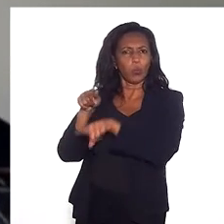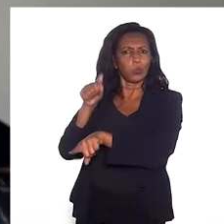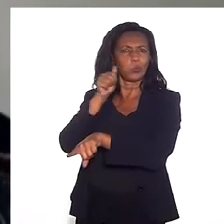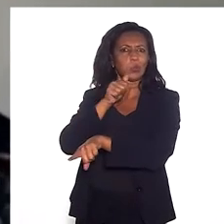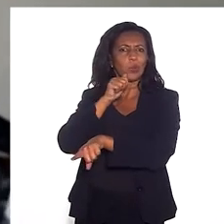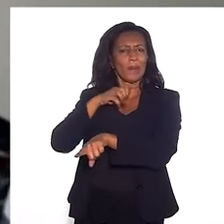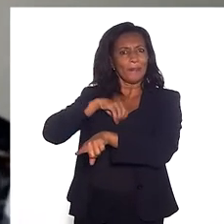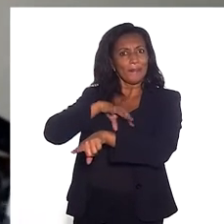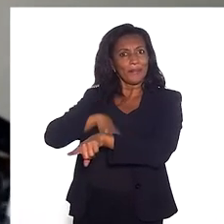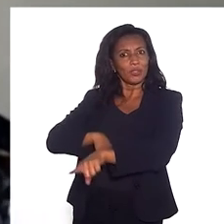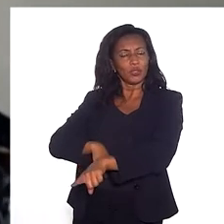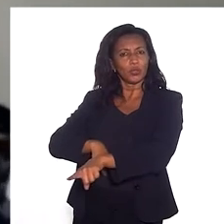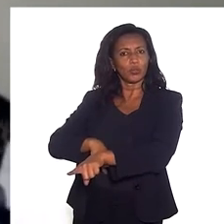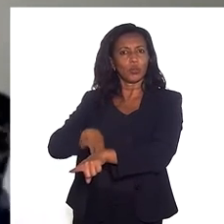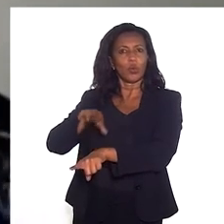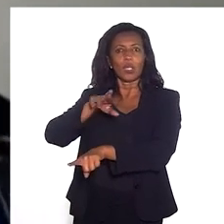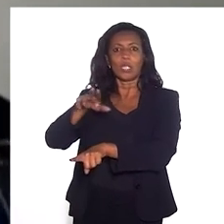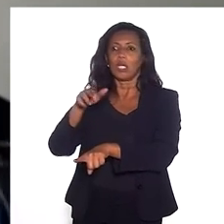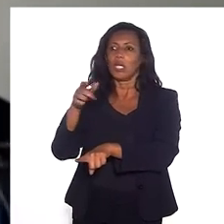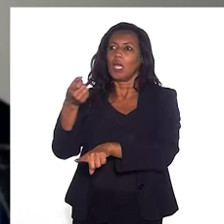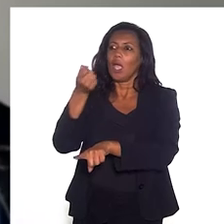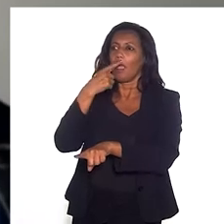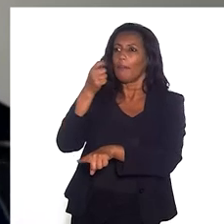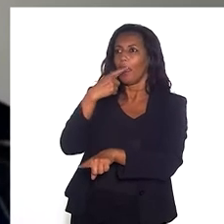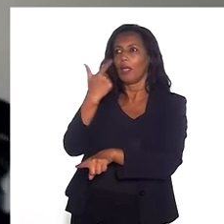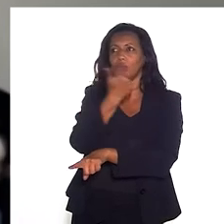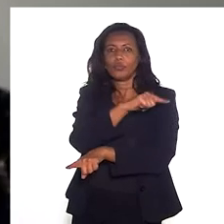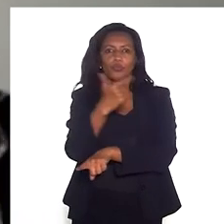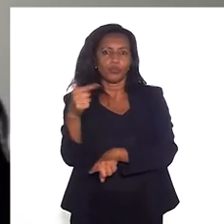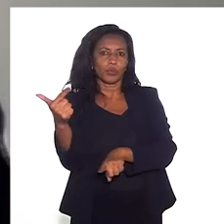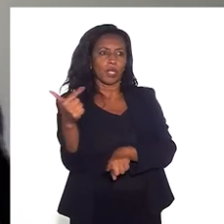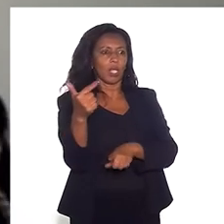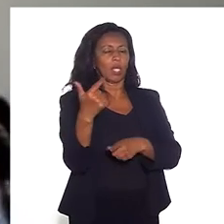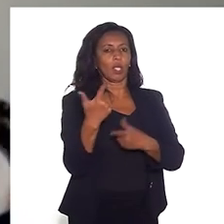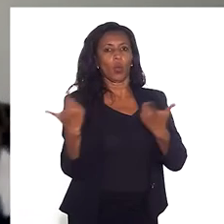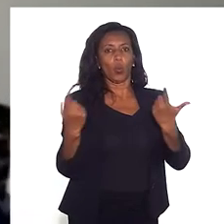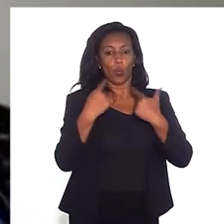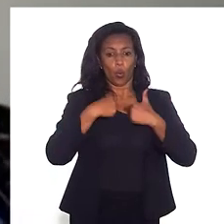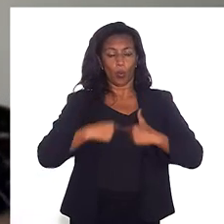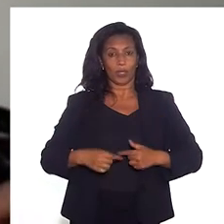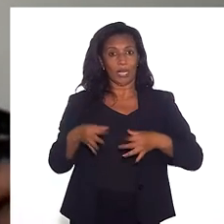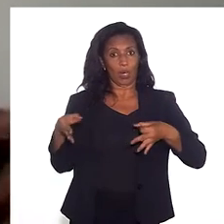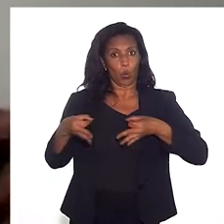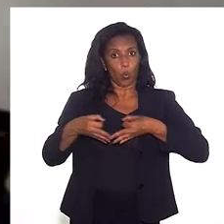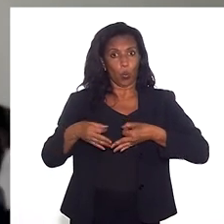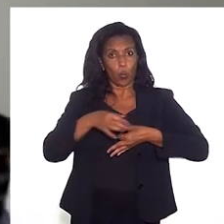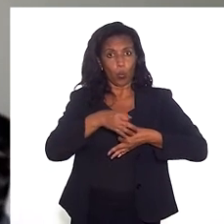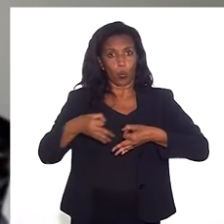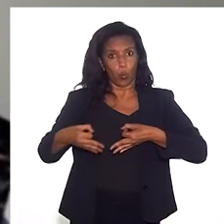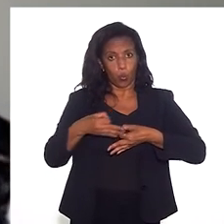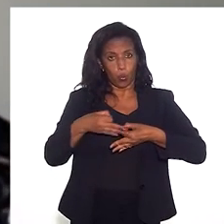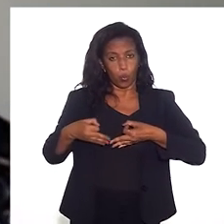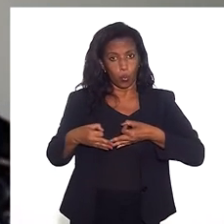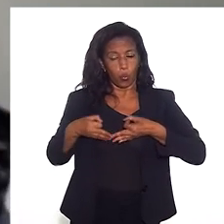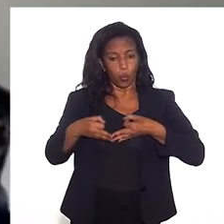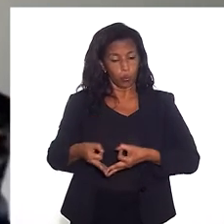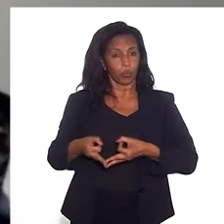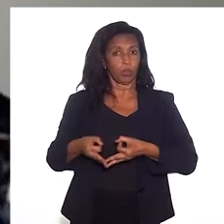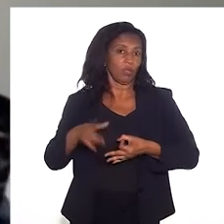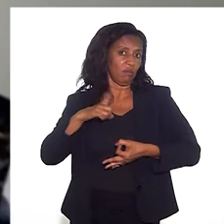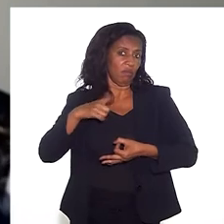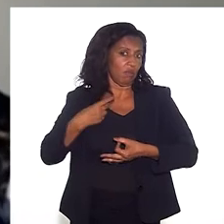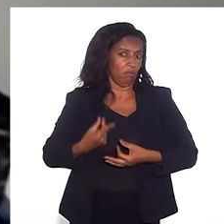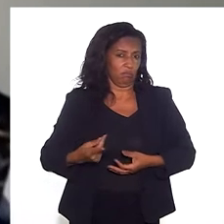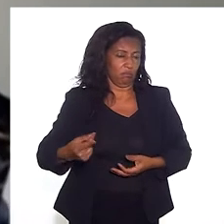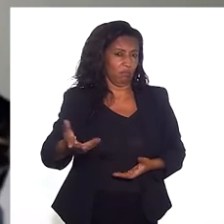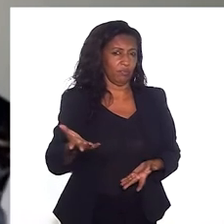um corpo fêmea que menstrua, que não está tomando anticoncepcional, ou que um corpo que ainda tem esse útero, ou que tem útero,